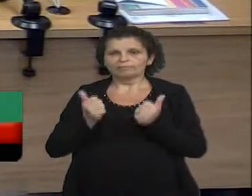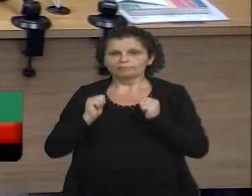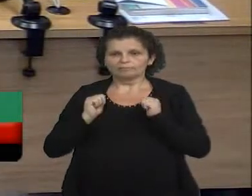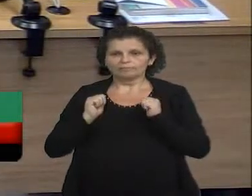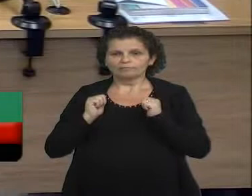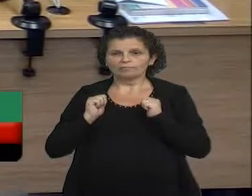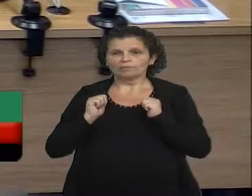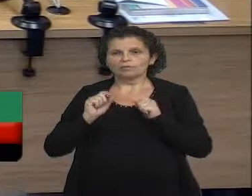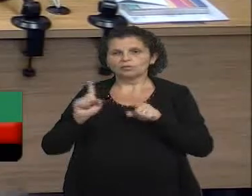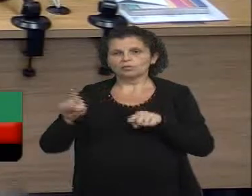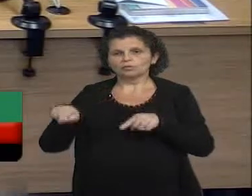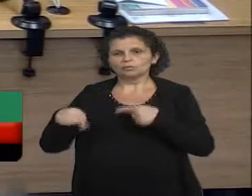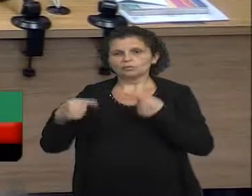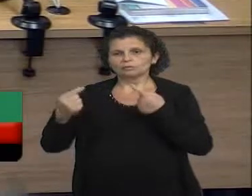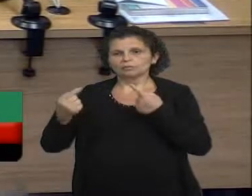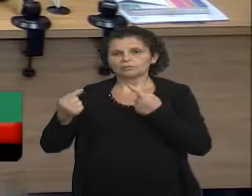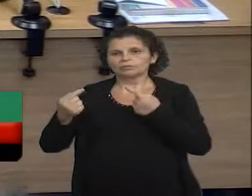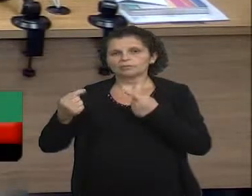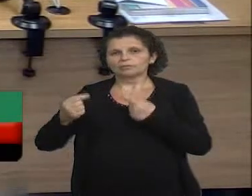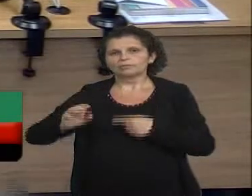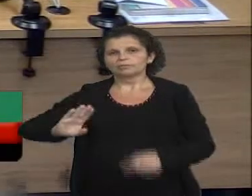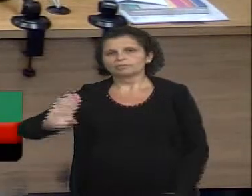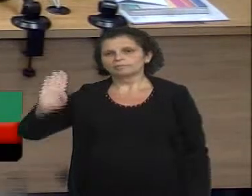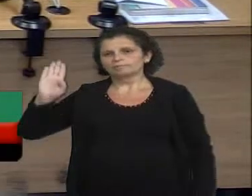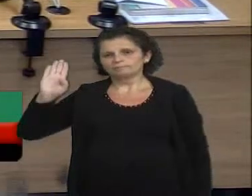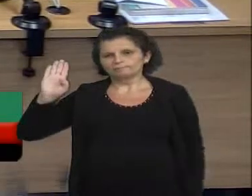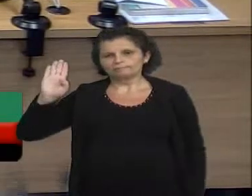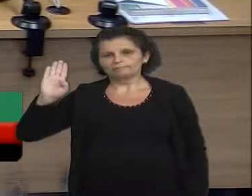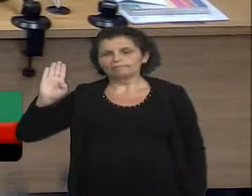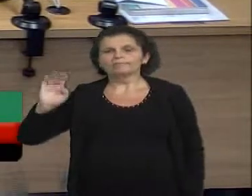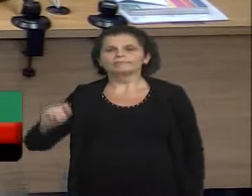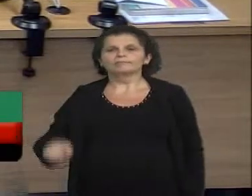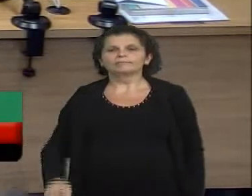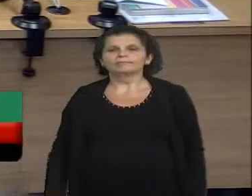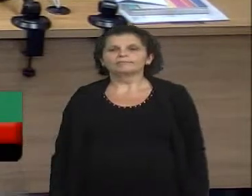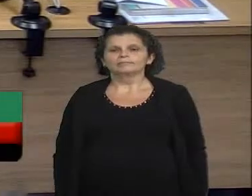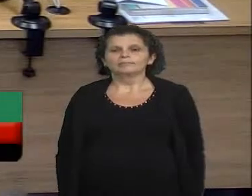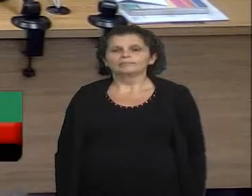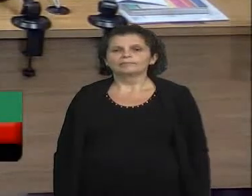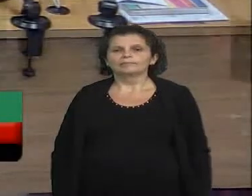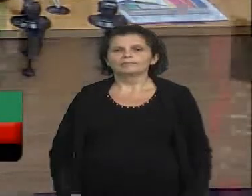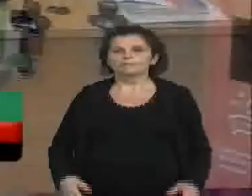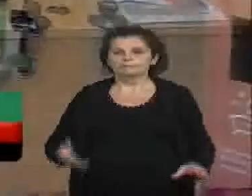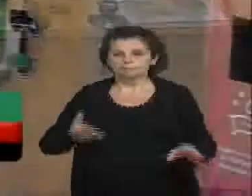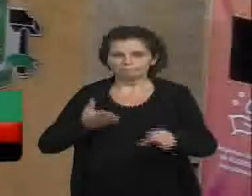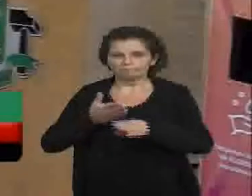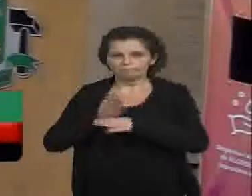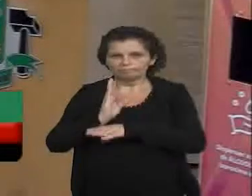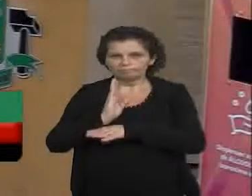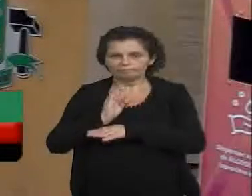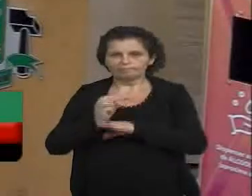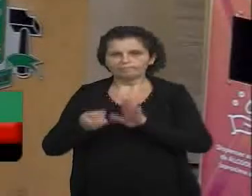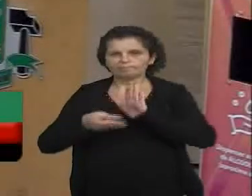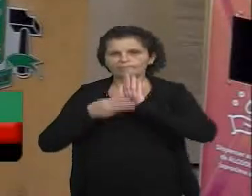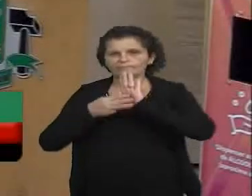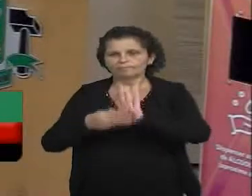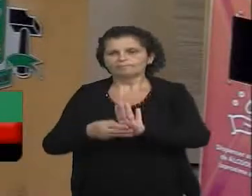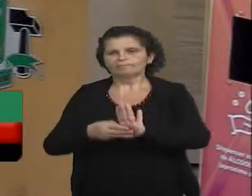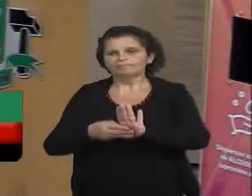como estão. Os contrários se manifestem. Está aprovado a